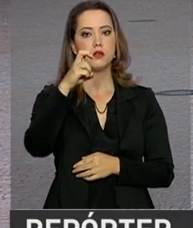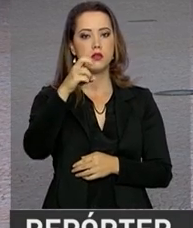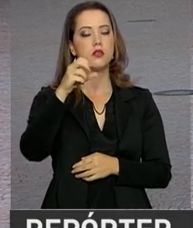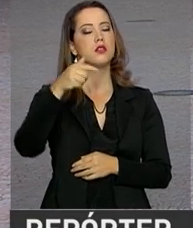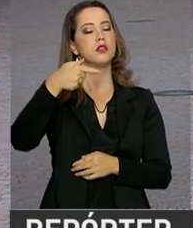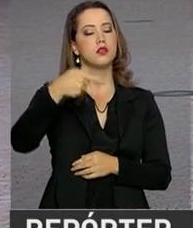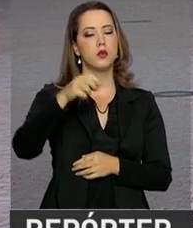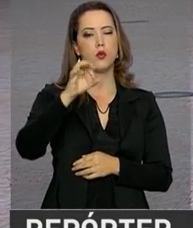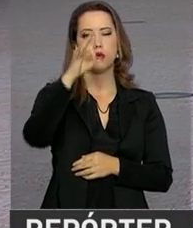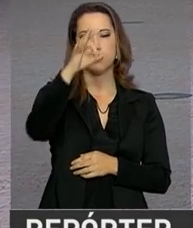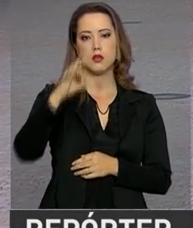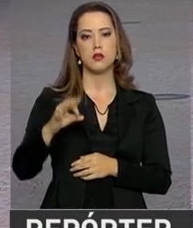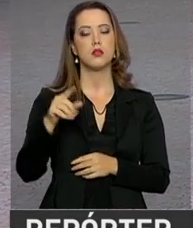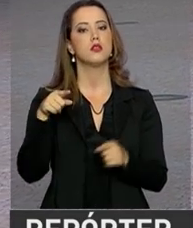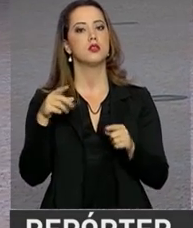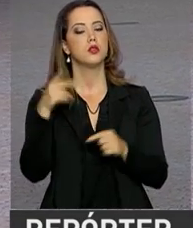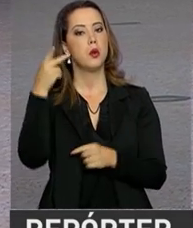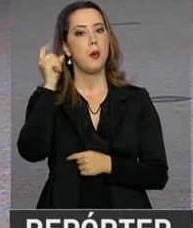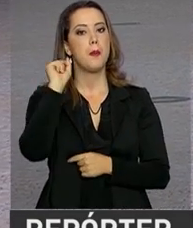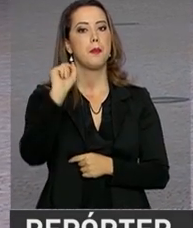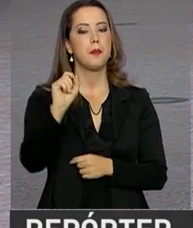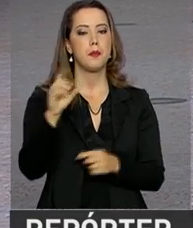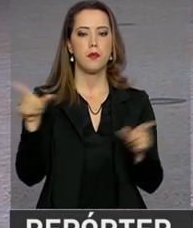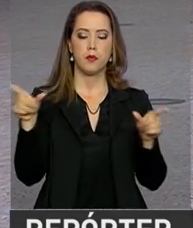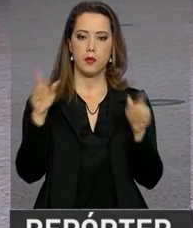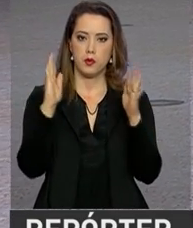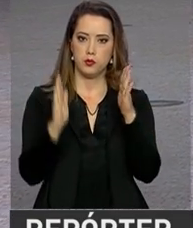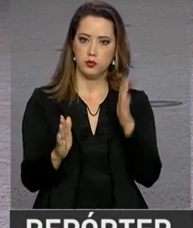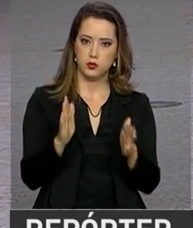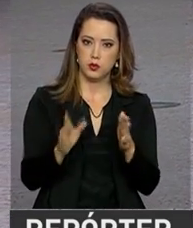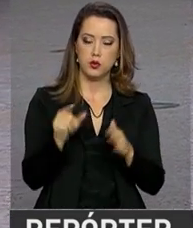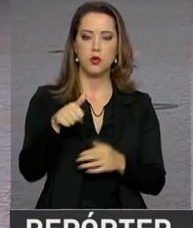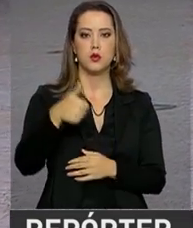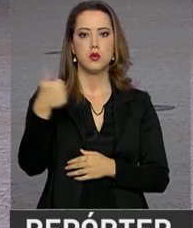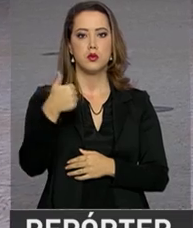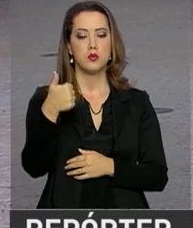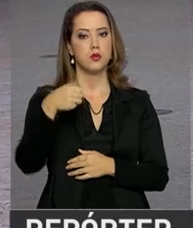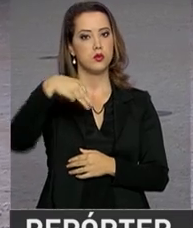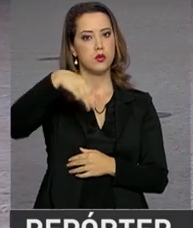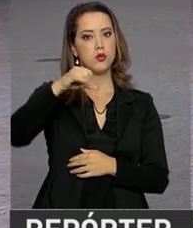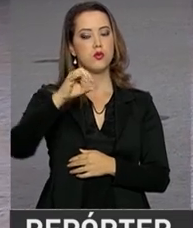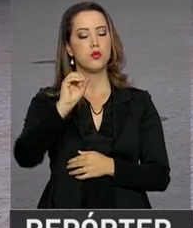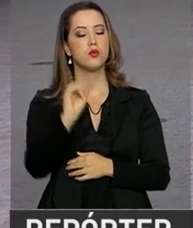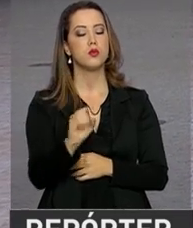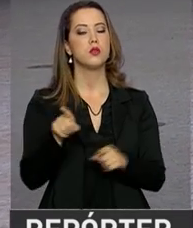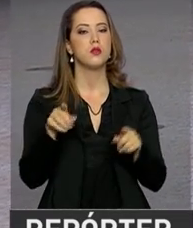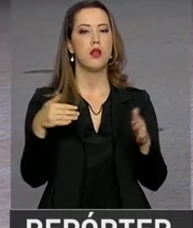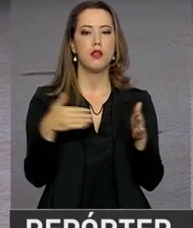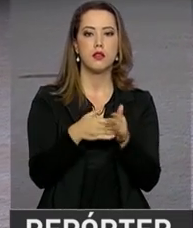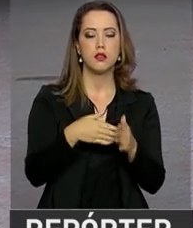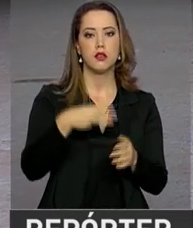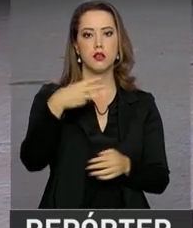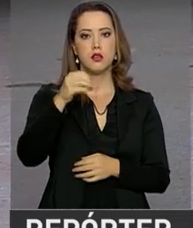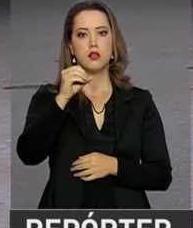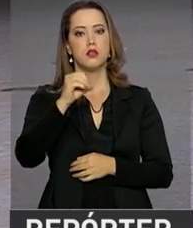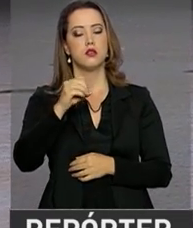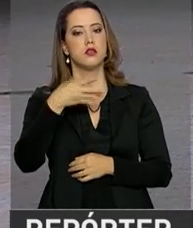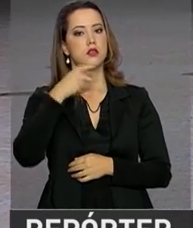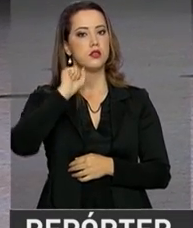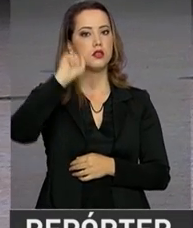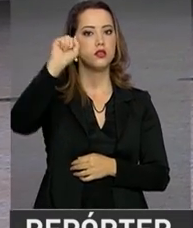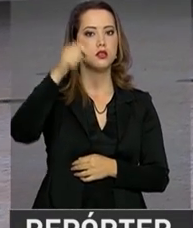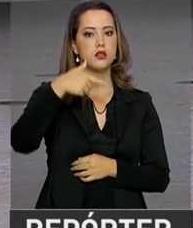período de Primeiro de Maio de 2016 portanto há pouco mais de um mês até 30 de Abril de